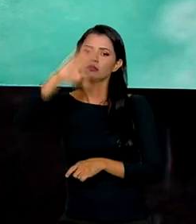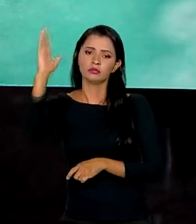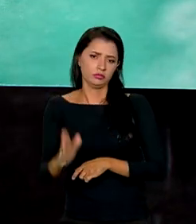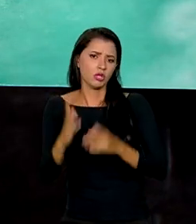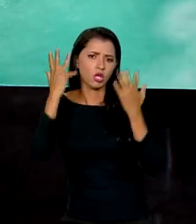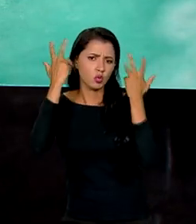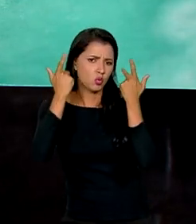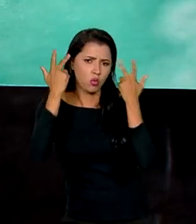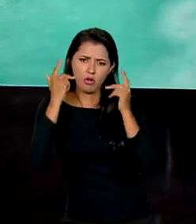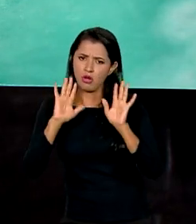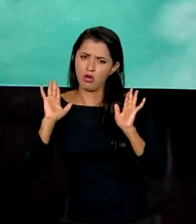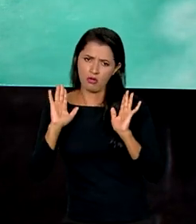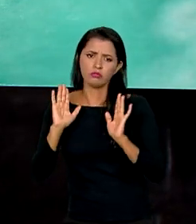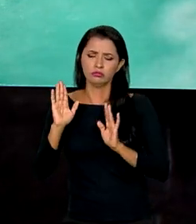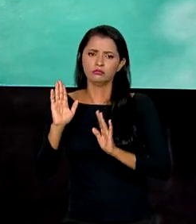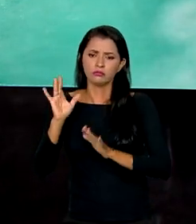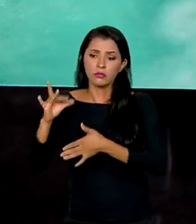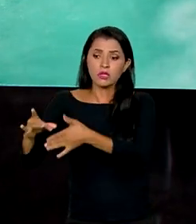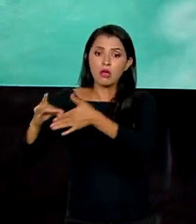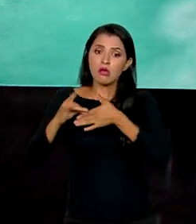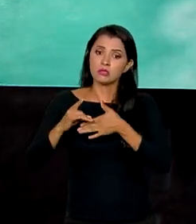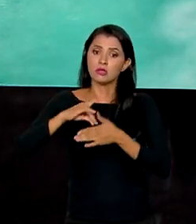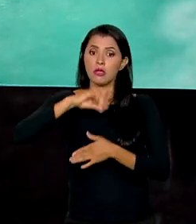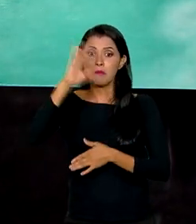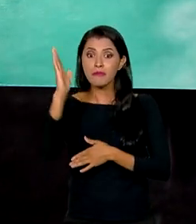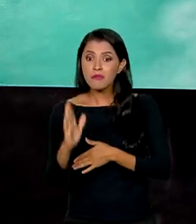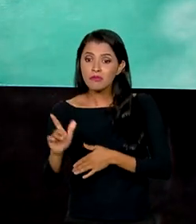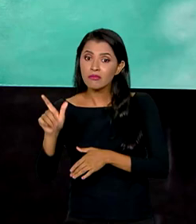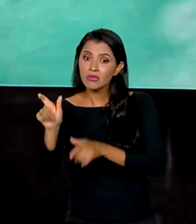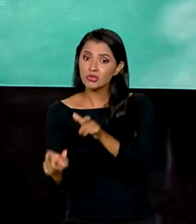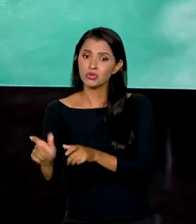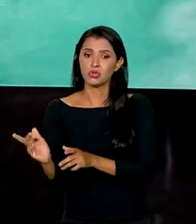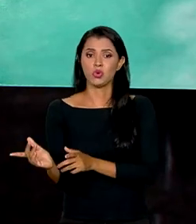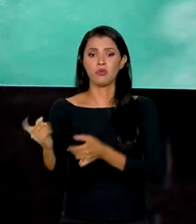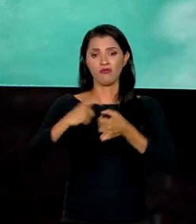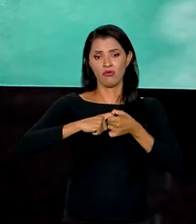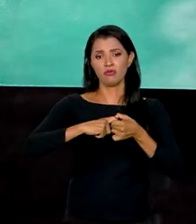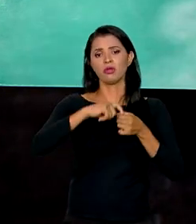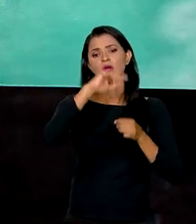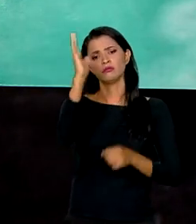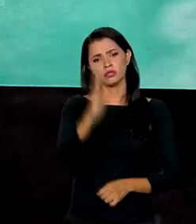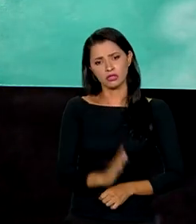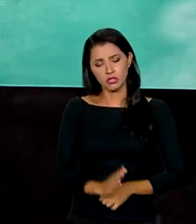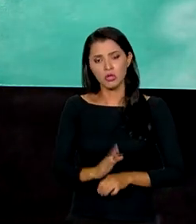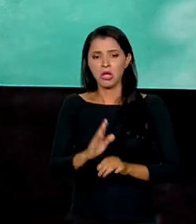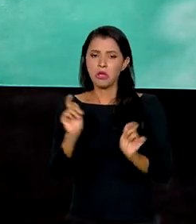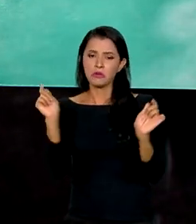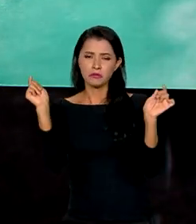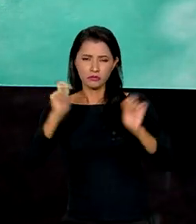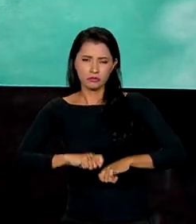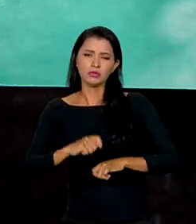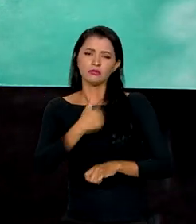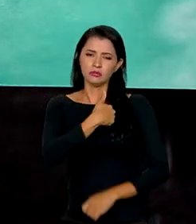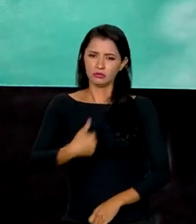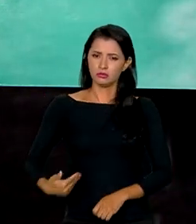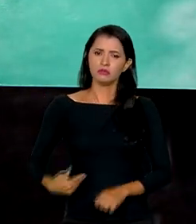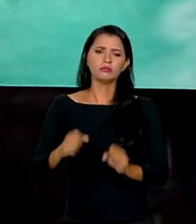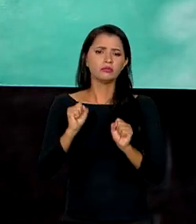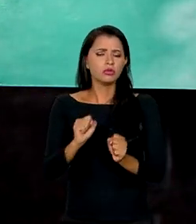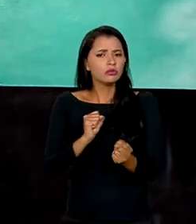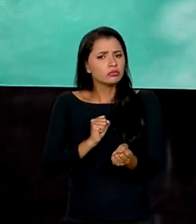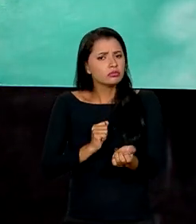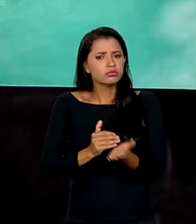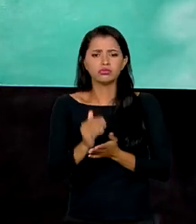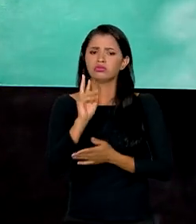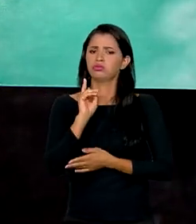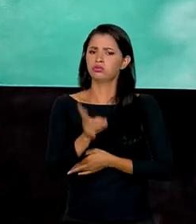natural, seja repatriar os brasileiros e brasileiras, né, e posteriormente a isso, certamente, o governo brasileiro pode continuar apoiando